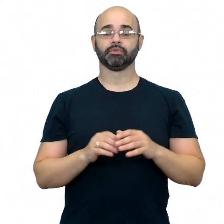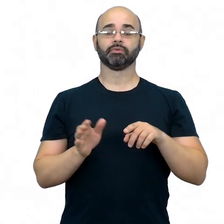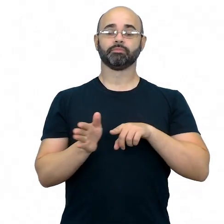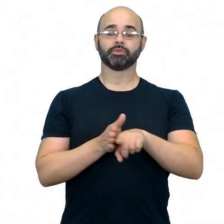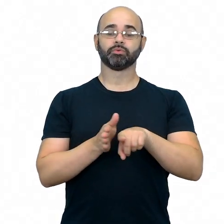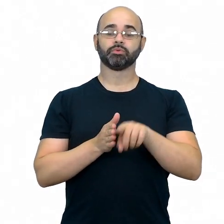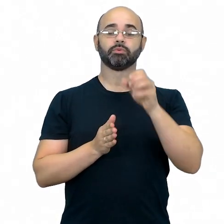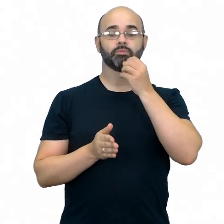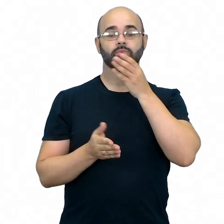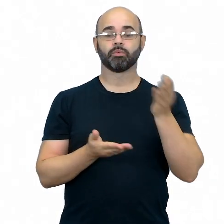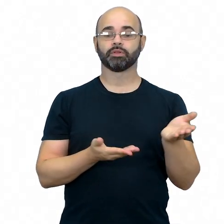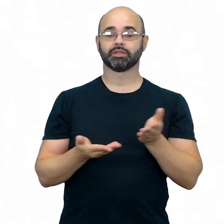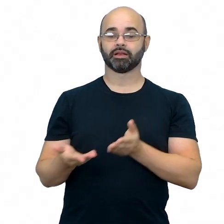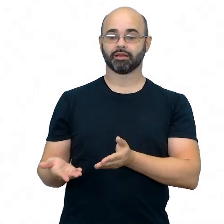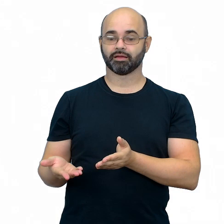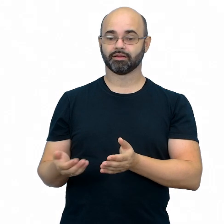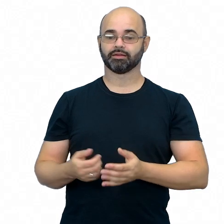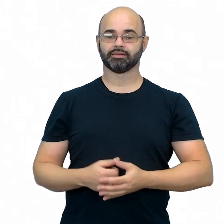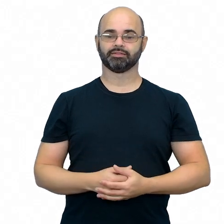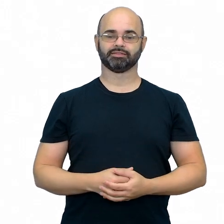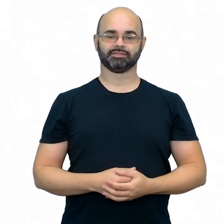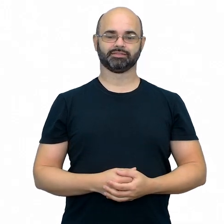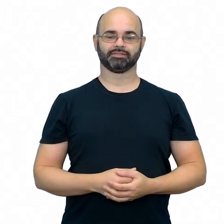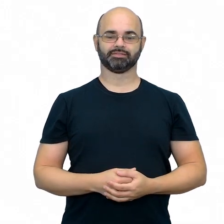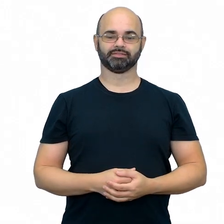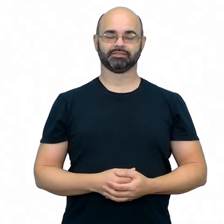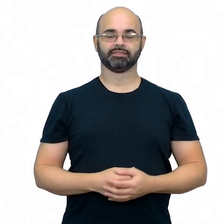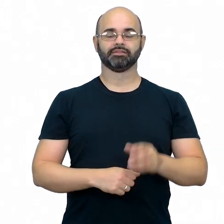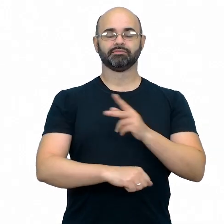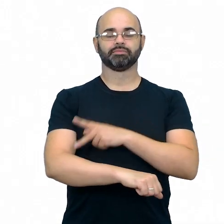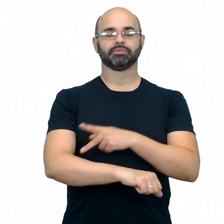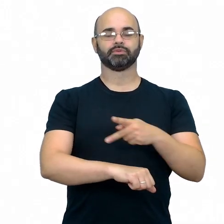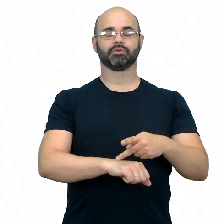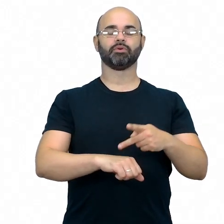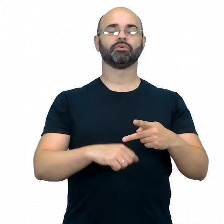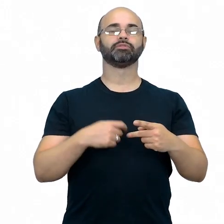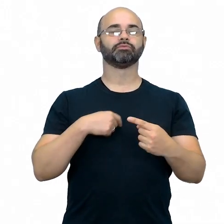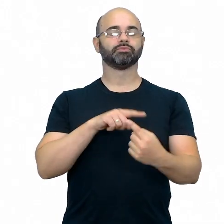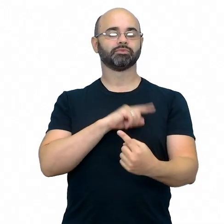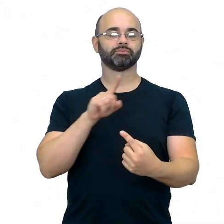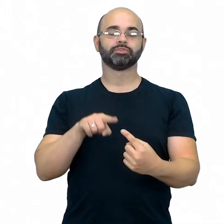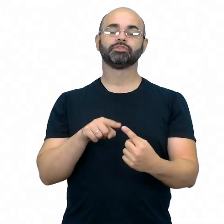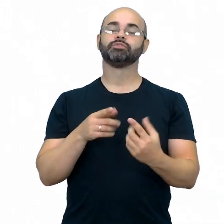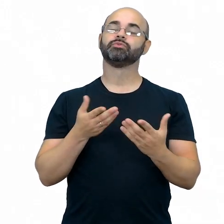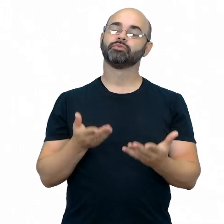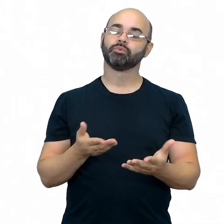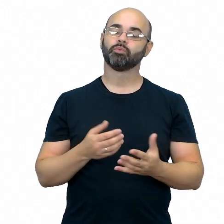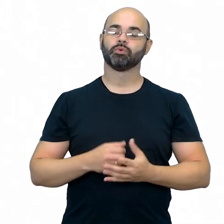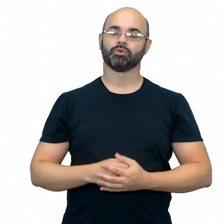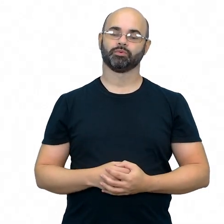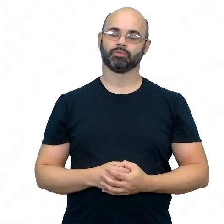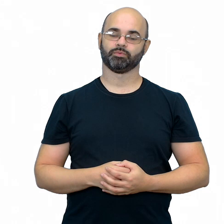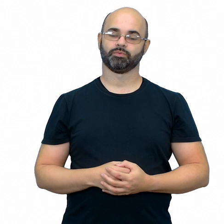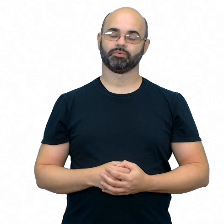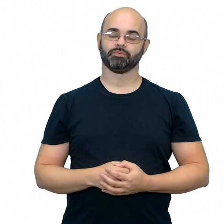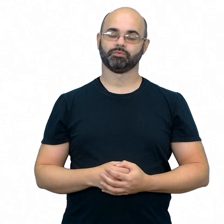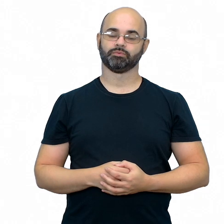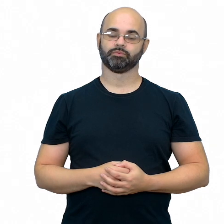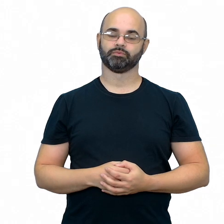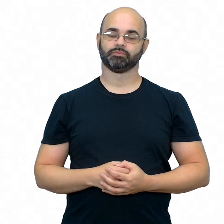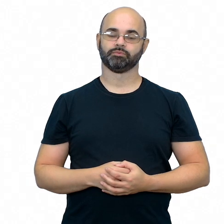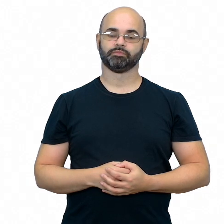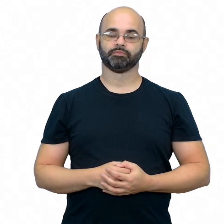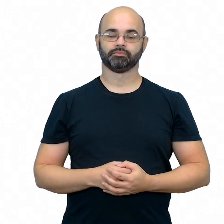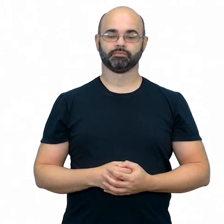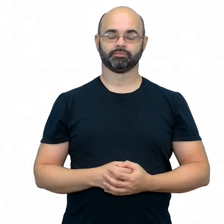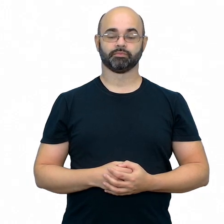como conduzir tudo isso, qual é a sua intencionalidade pedagógica quando você está trabalhando aprendizagem baseada em projetos, e